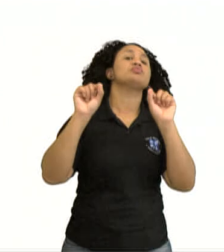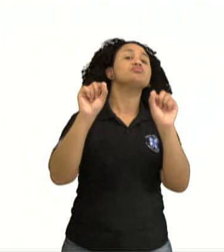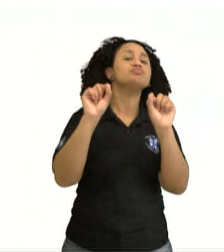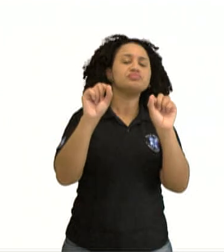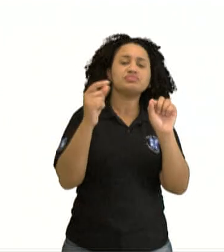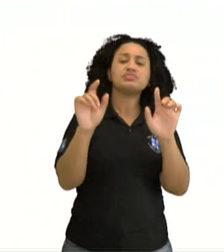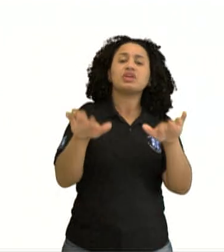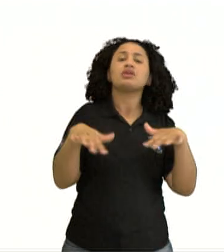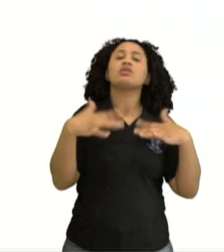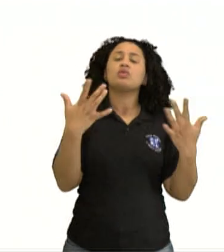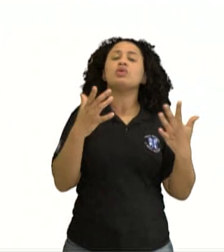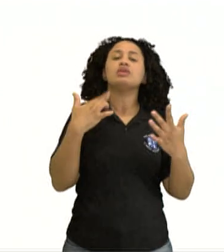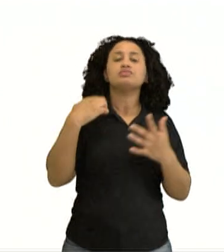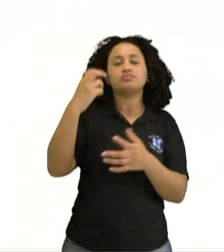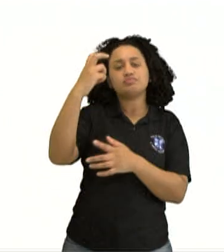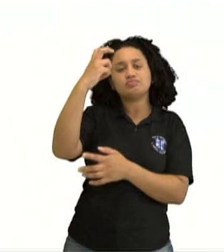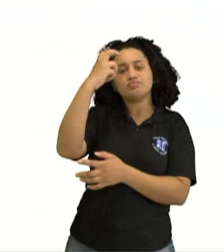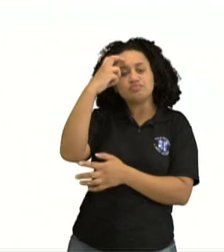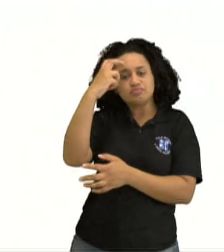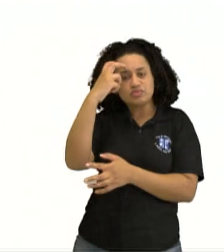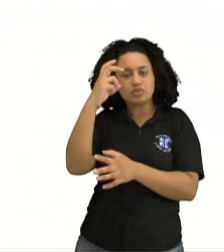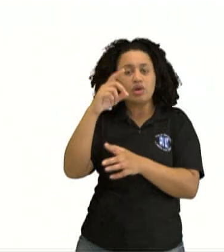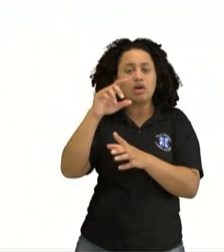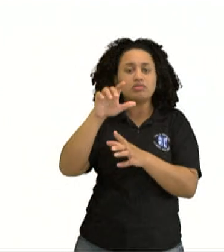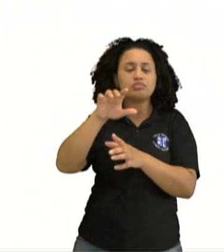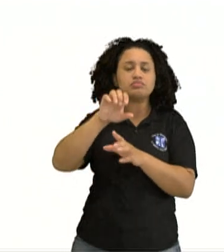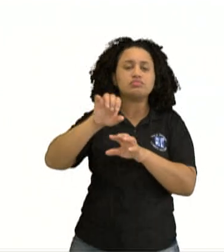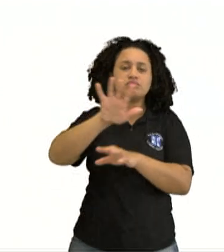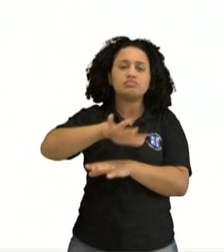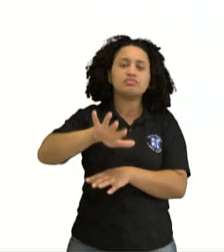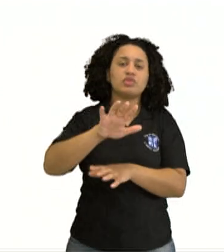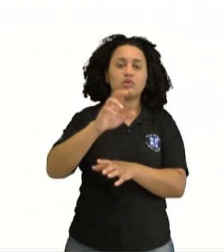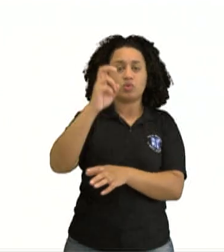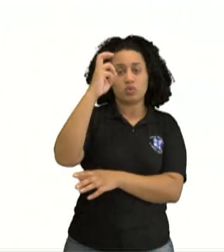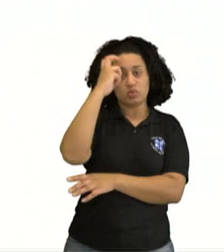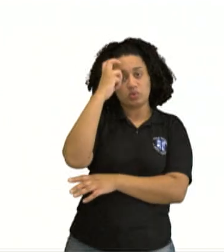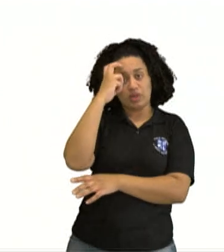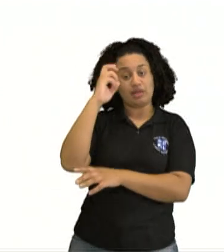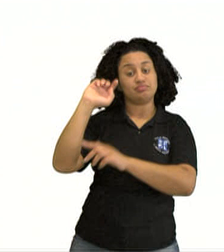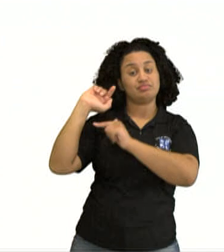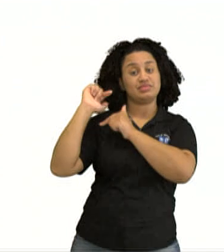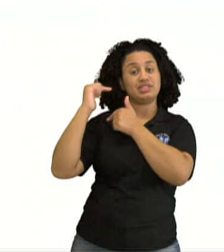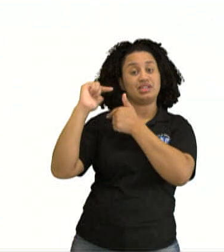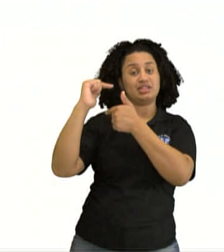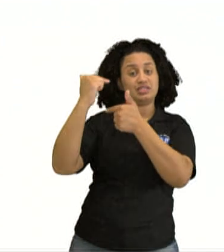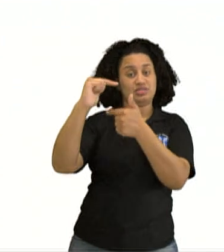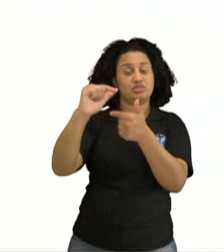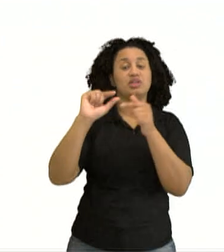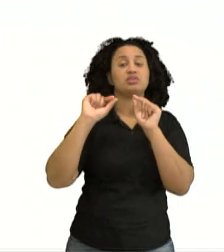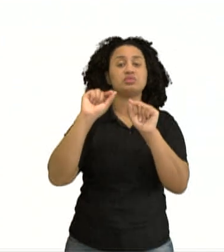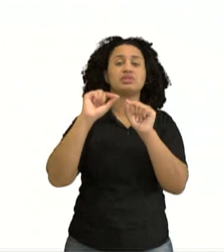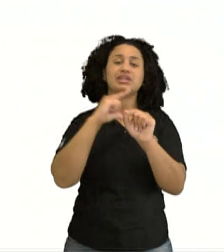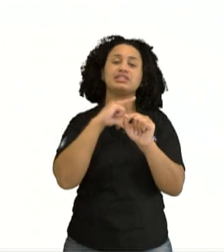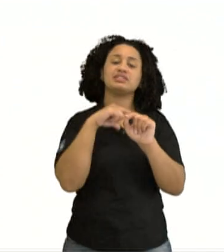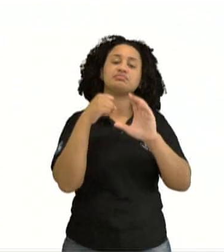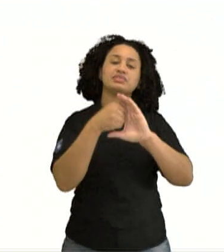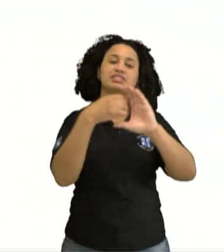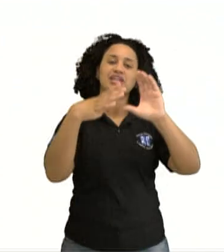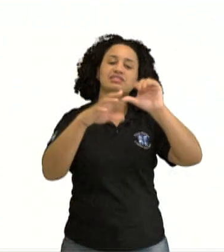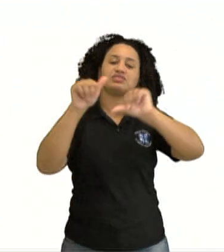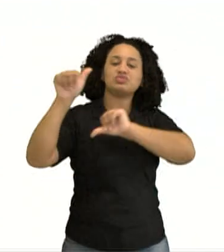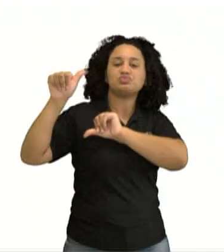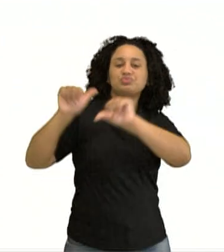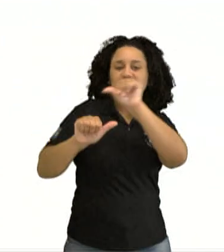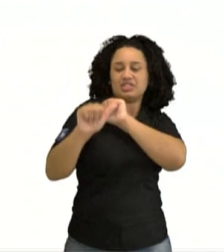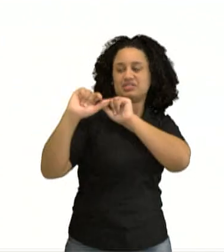né, as culturas, os sistemas culturais que são tradicionais, eles têm algum aspecto de